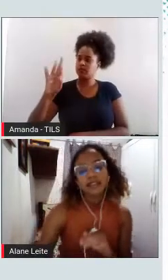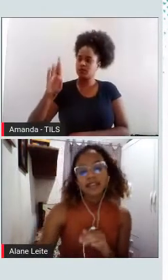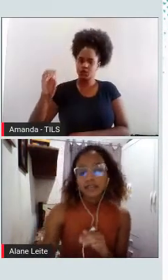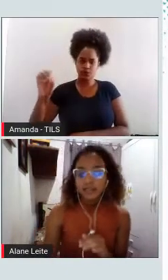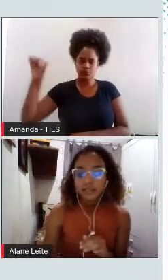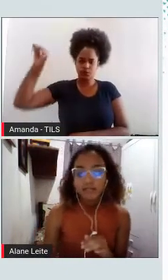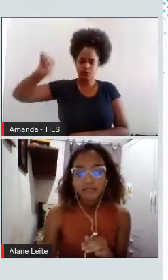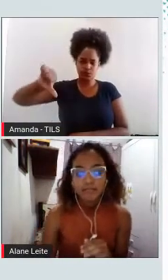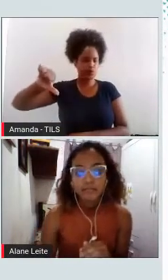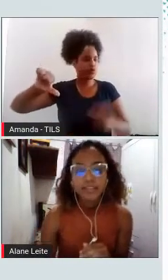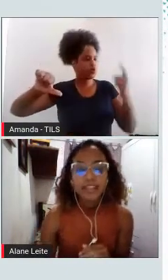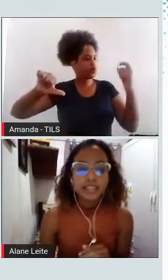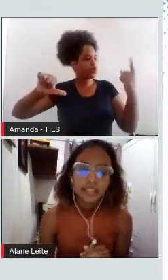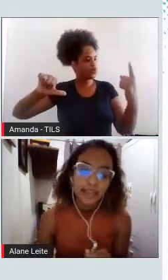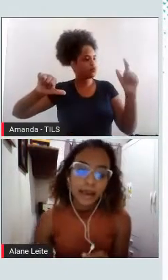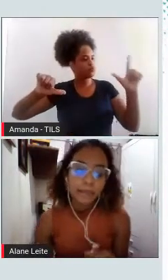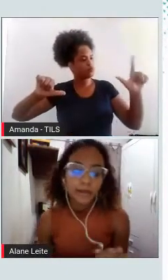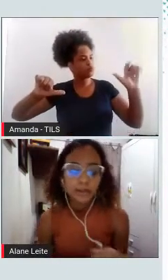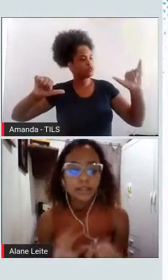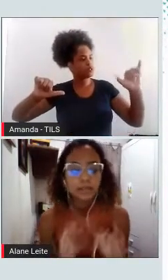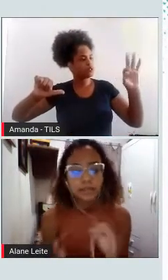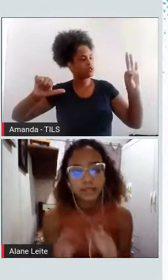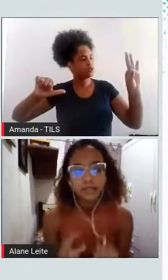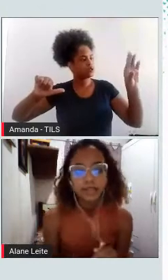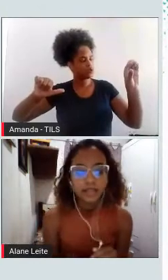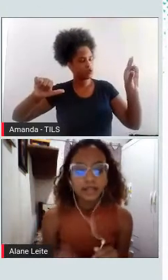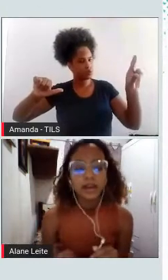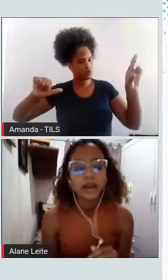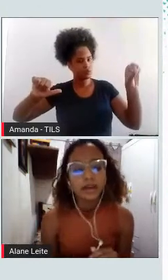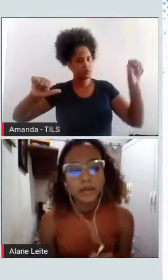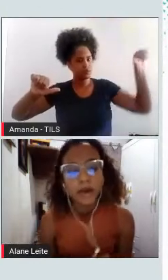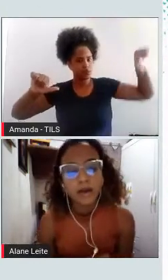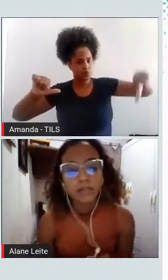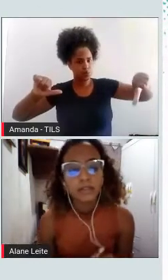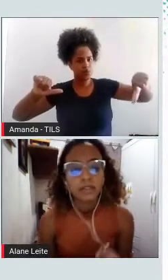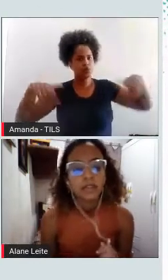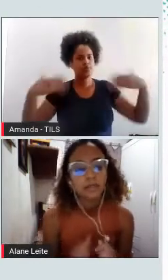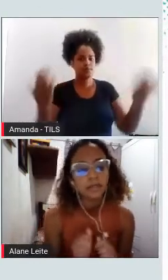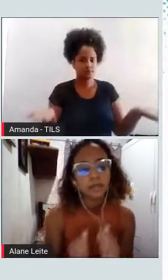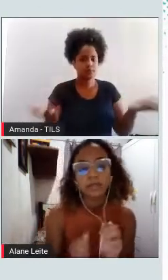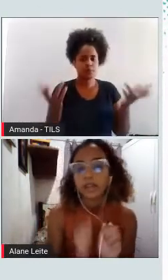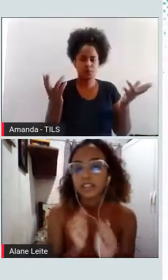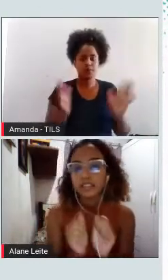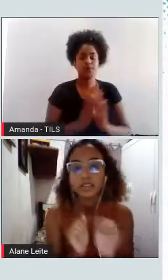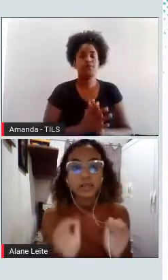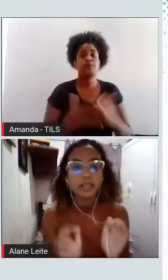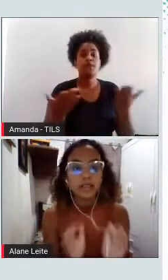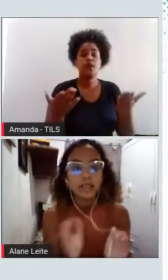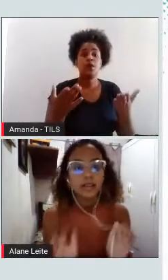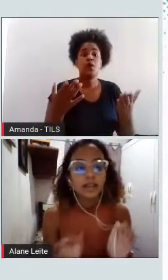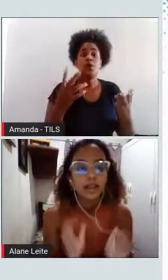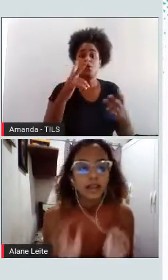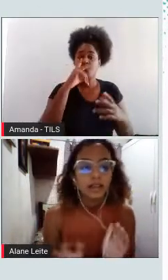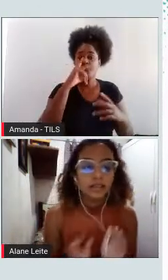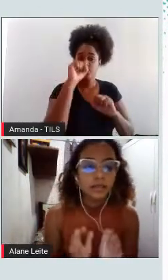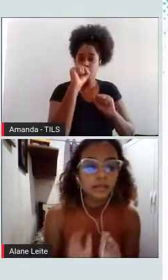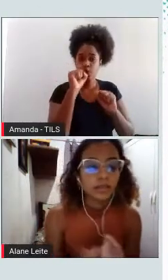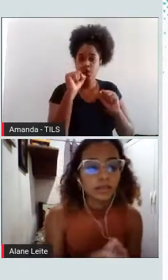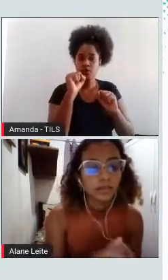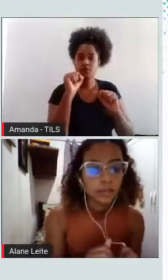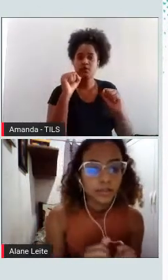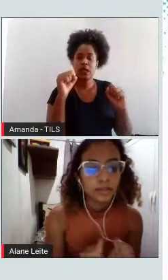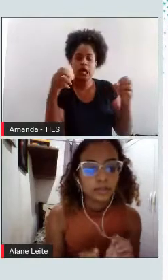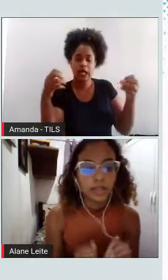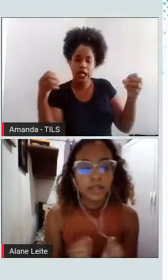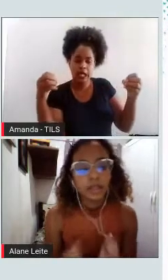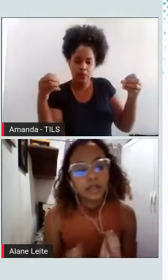força de atração vai ser aproximadamente igual à força de repulsão, porque ela já vai começar a se mover,